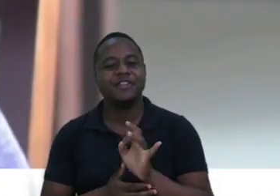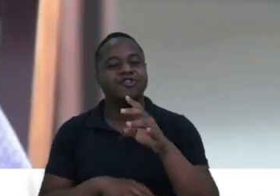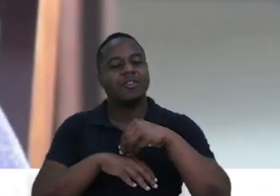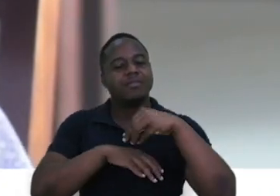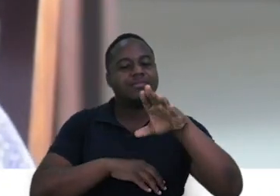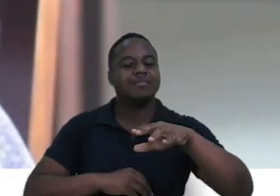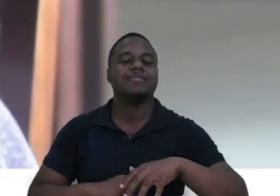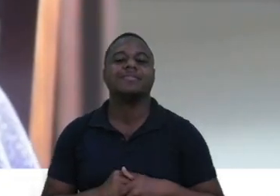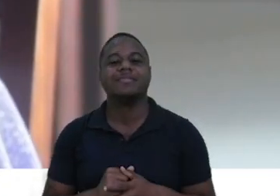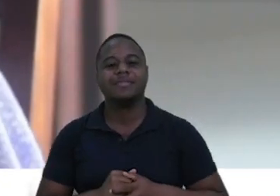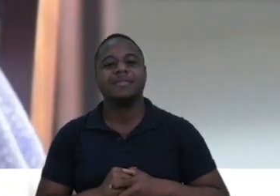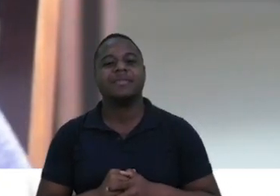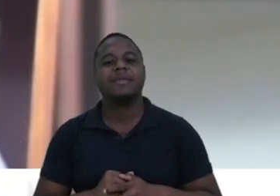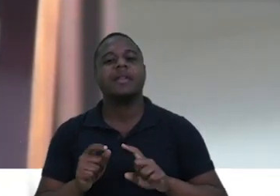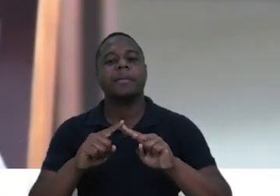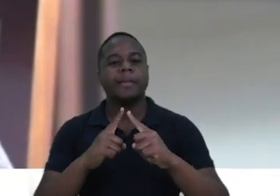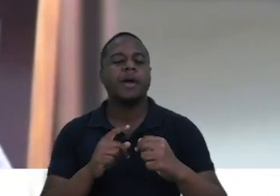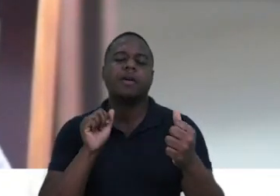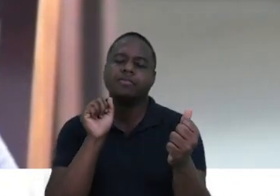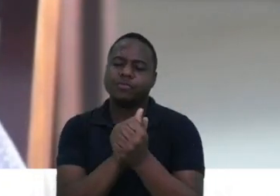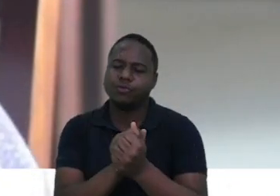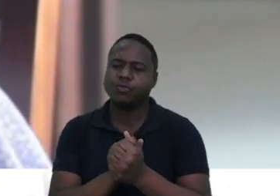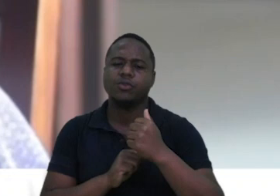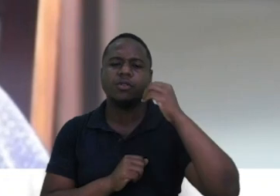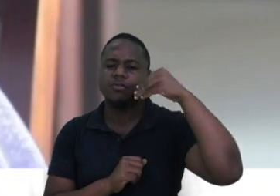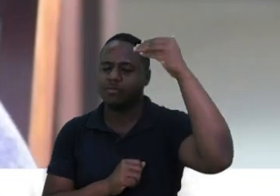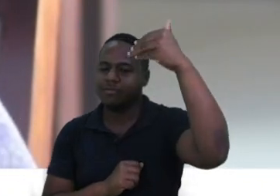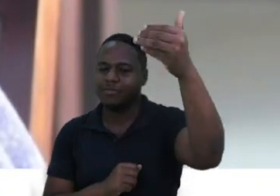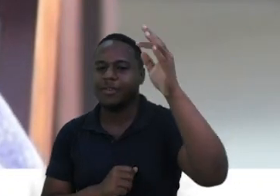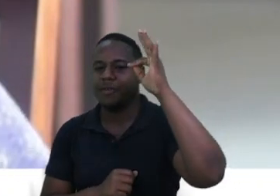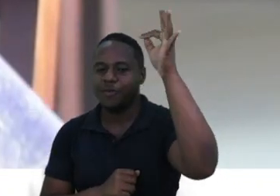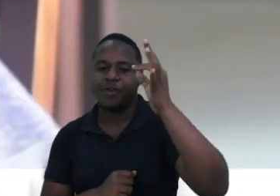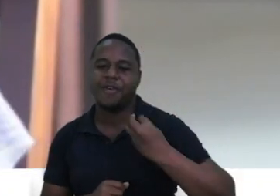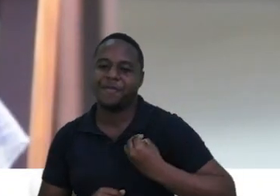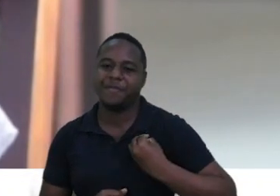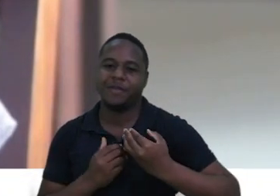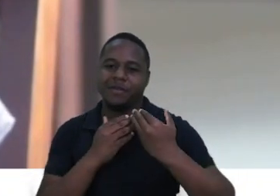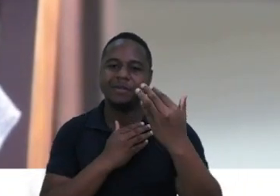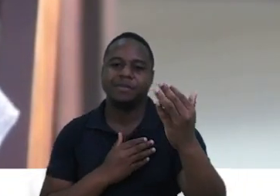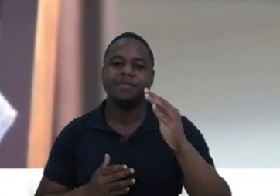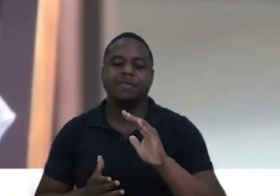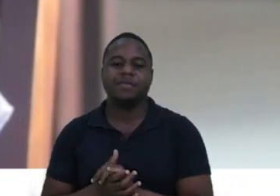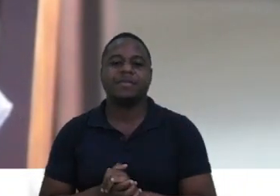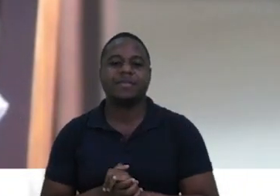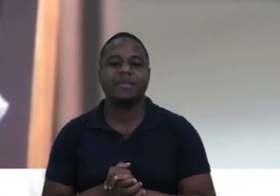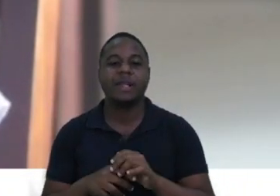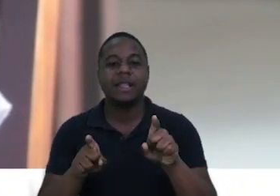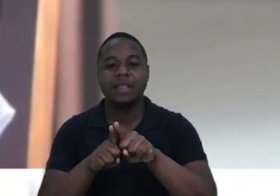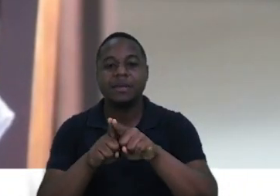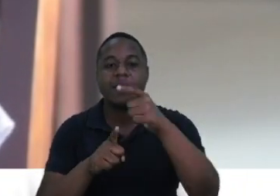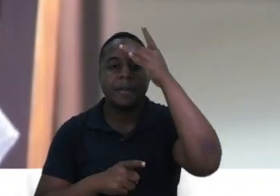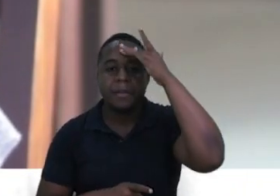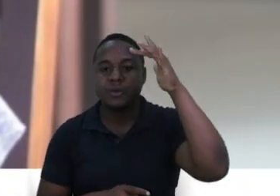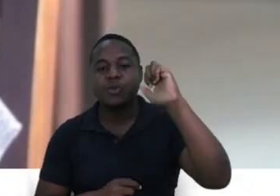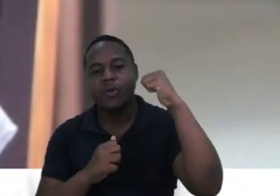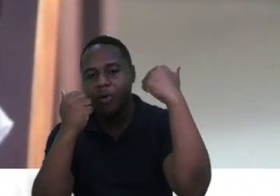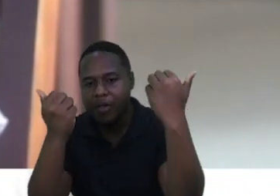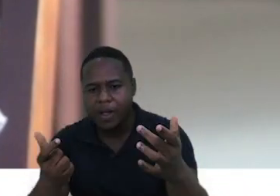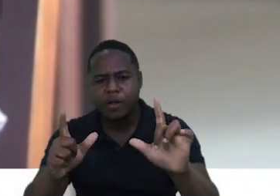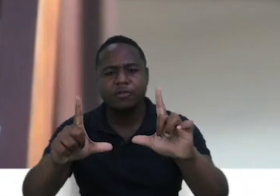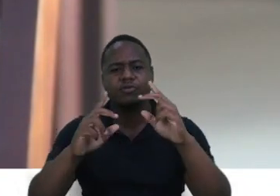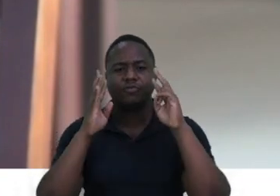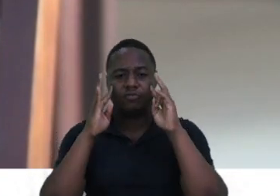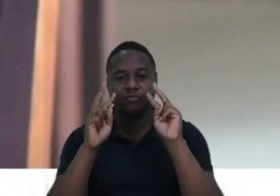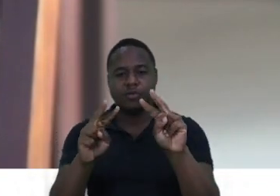spoiler, mas que seja uma parceria, né, para a posteridade, para a vida. E a vocês que estão aí também do outro lado na